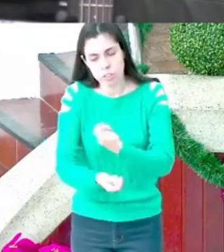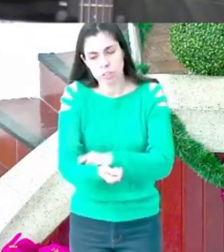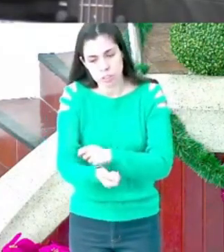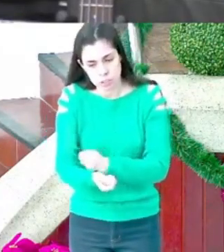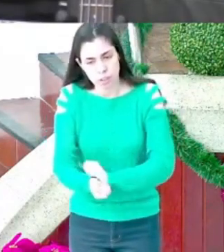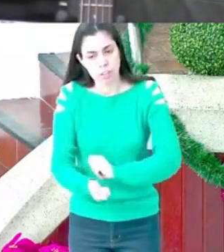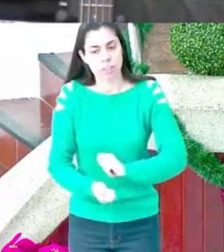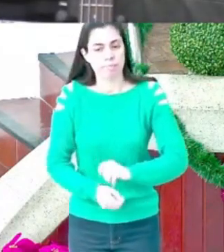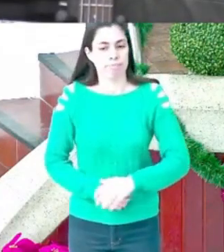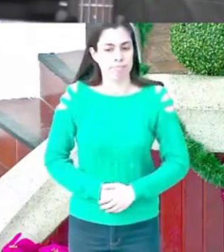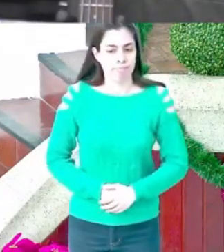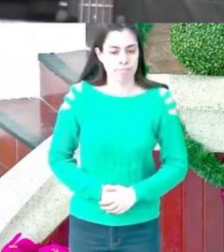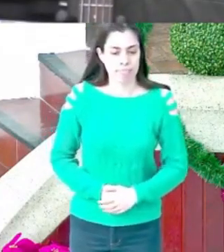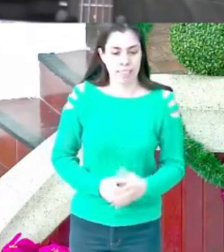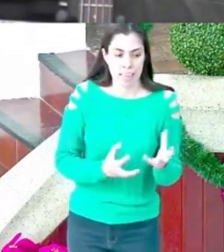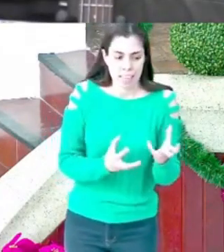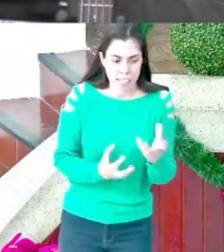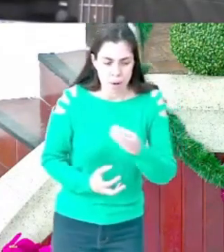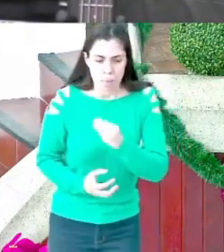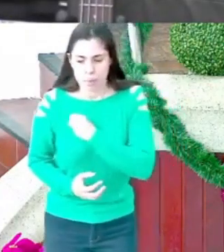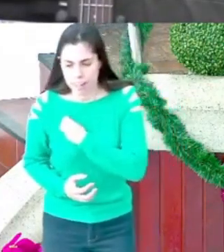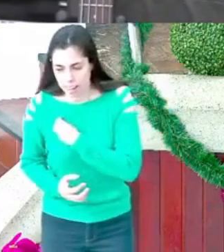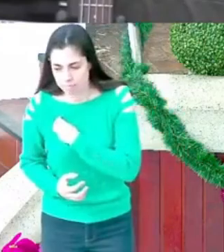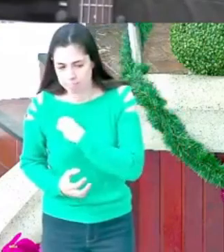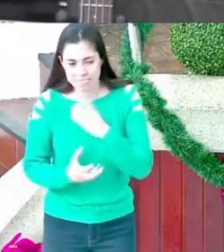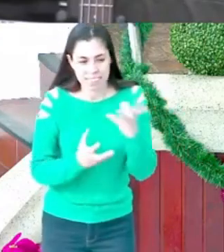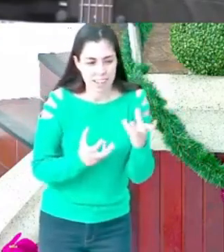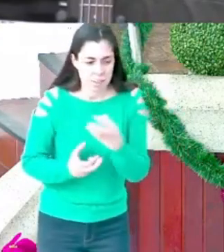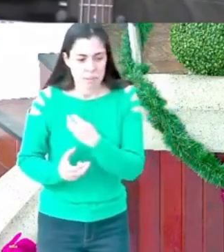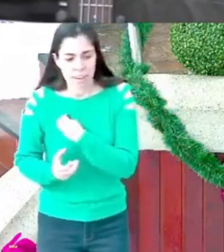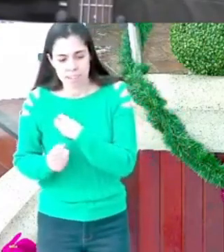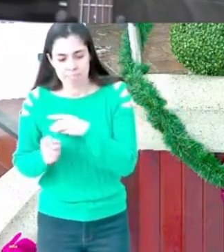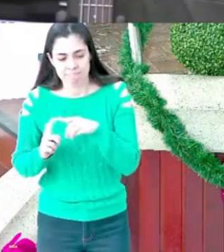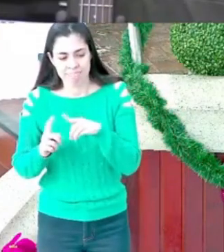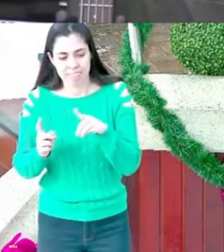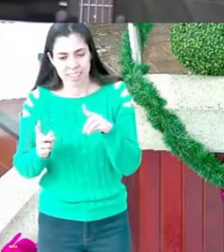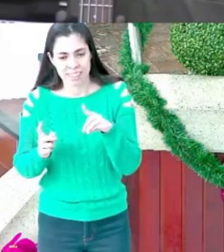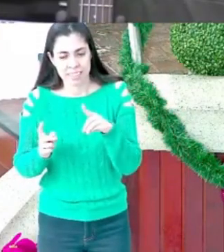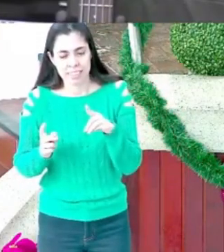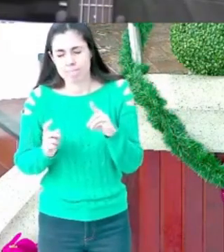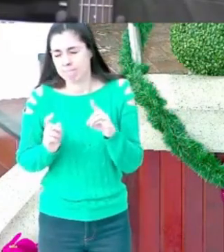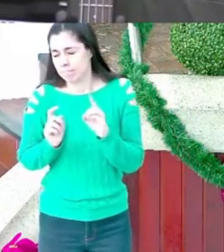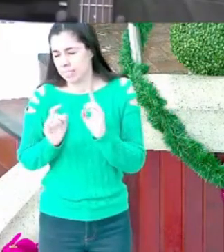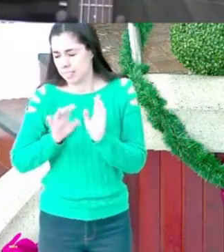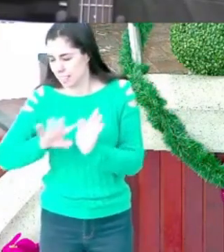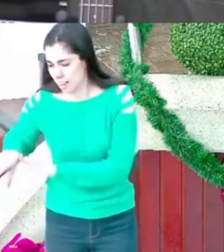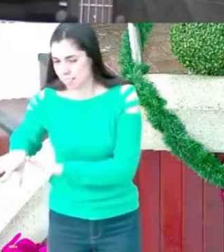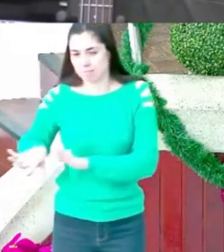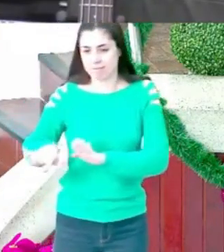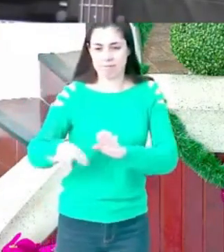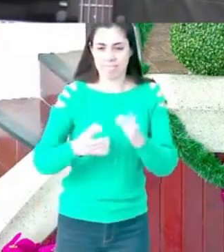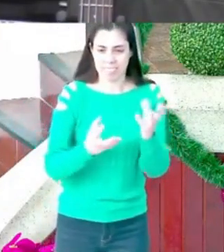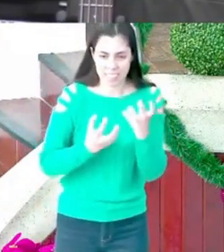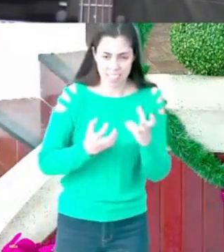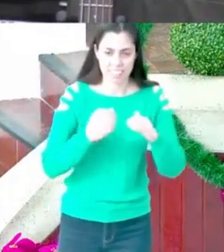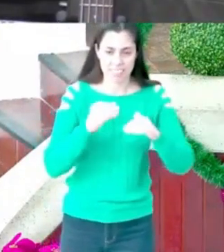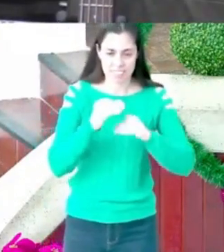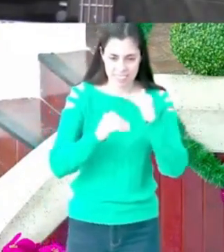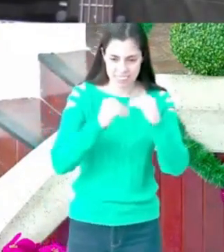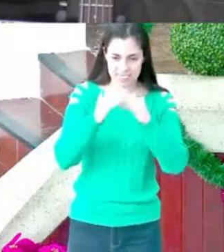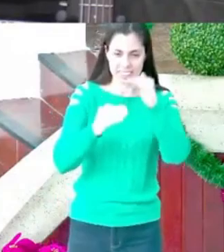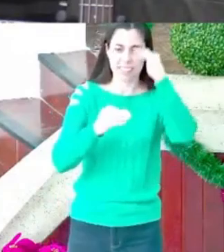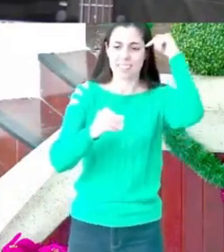que todos os seus discípulos devem se esforçar profundamente para viver essas disciplinas